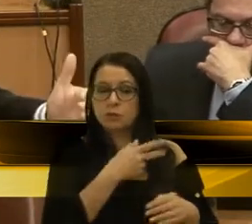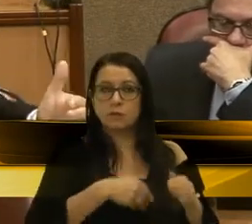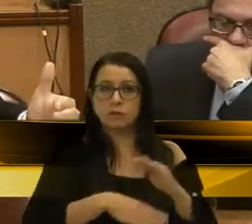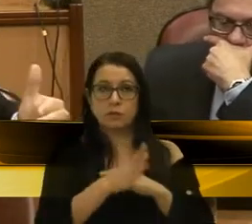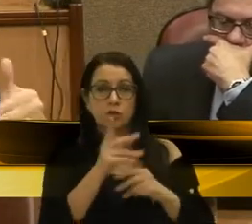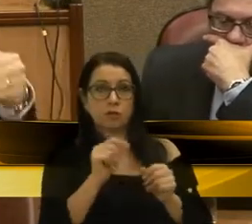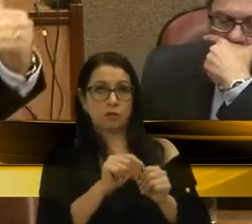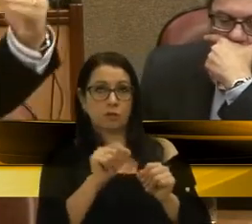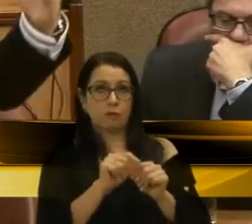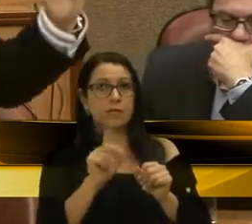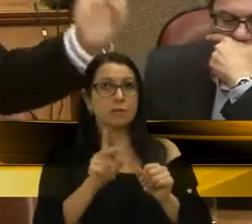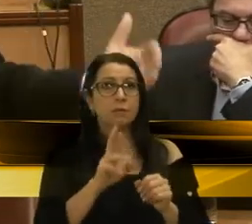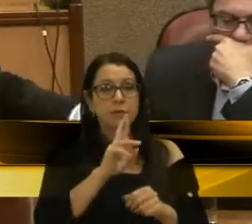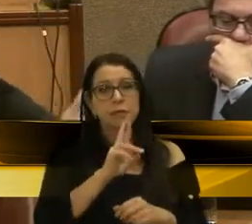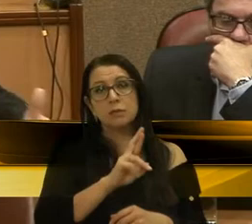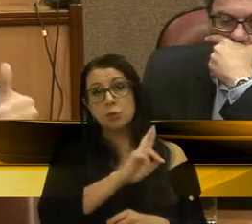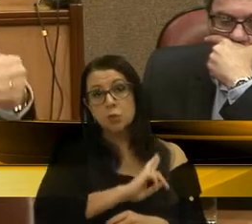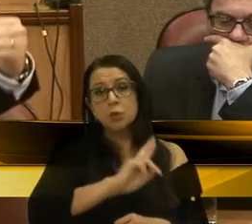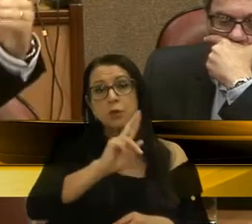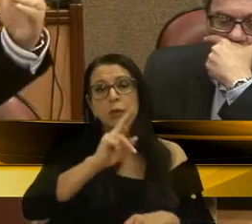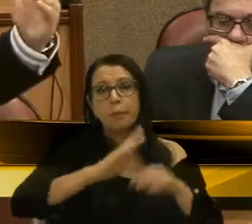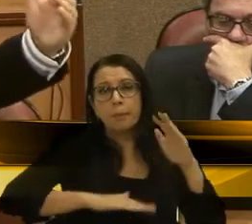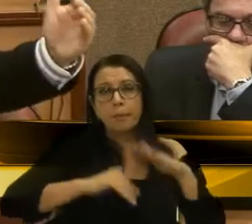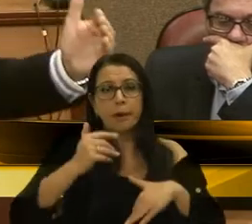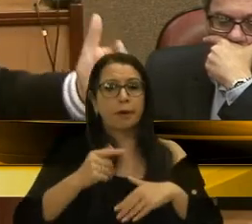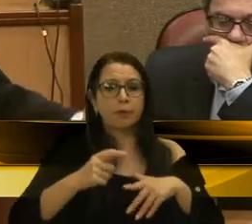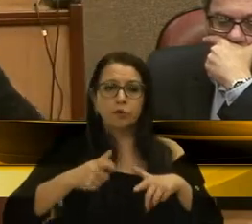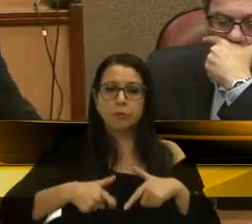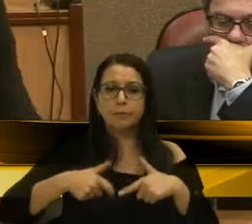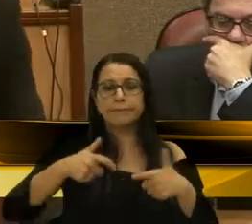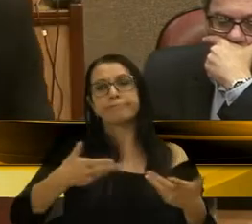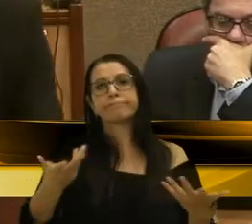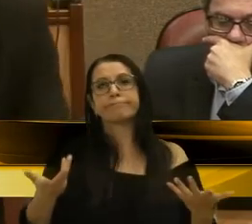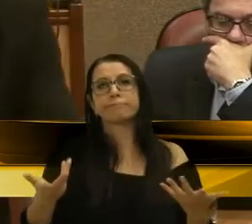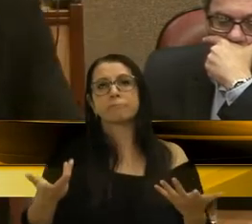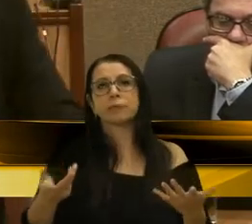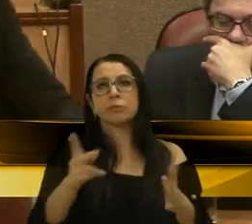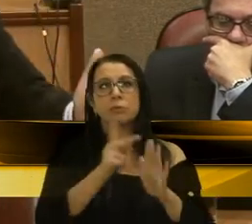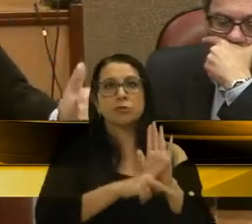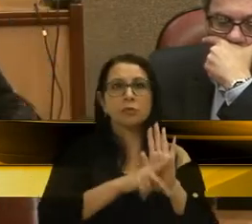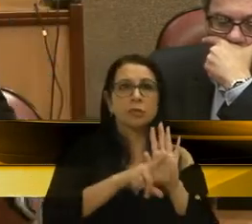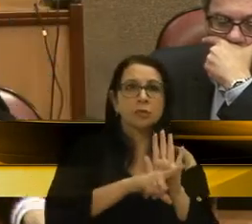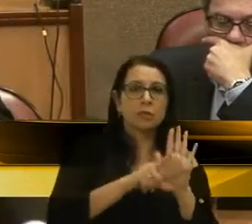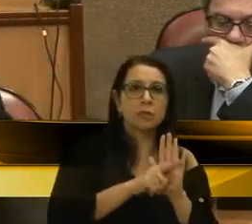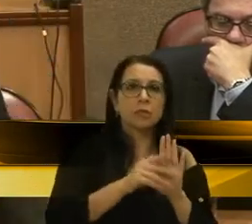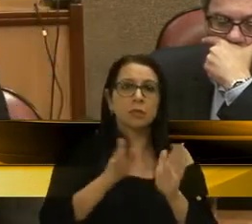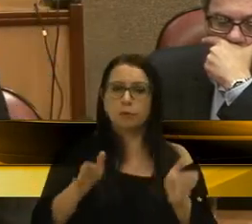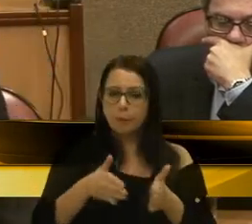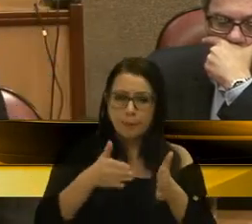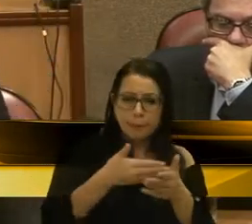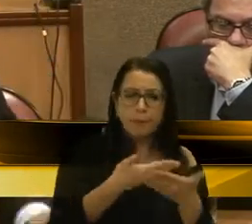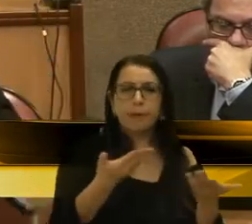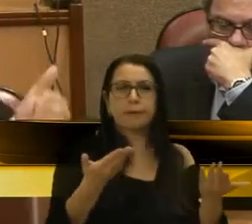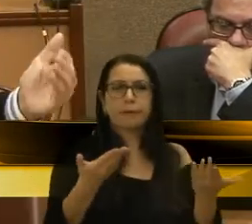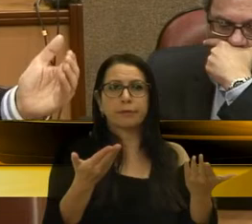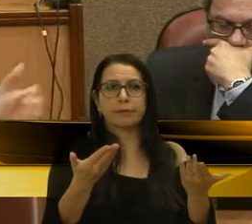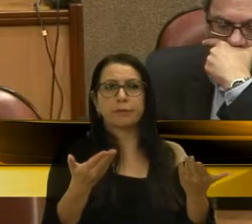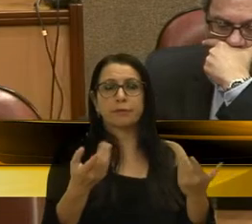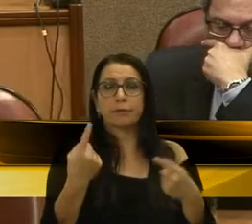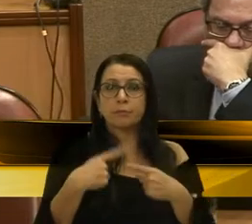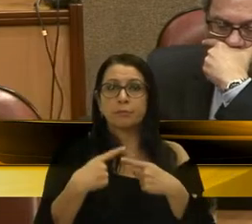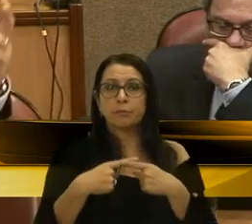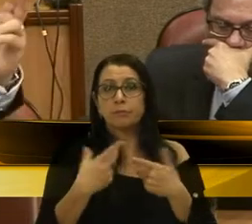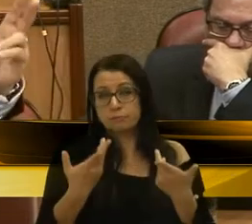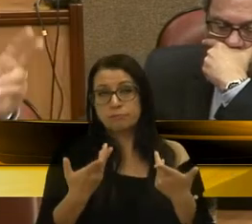fiz, sempre teve algum resultado prático, alguma ação, né, de algum projeto de lei, algum encaminhamento, enfim, alguma